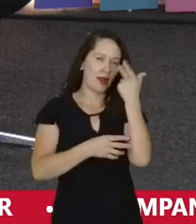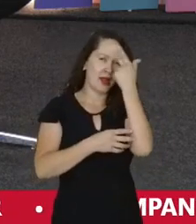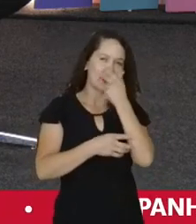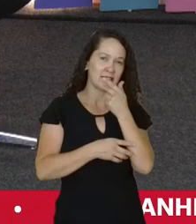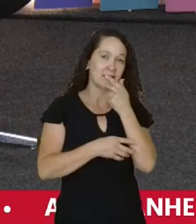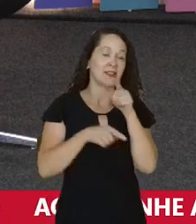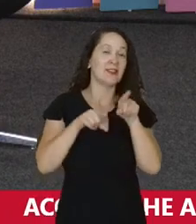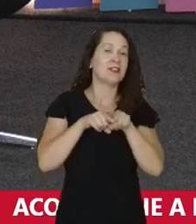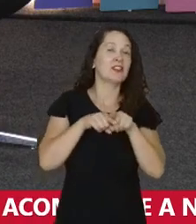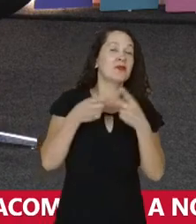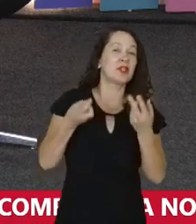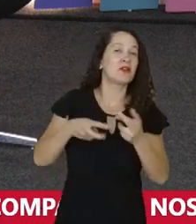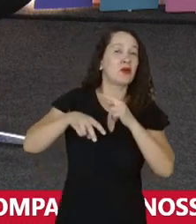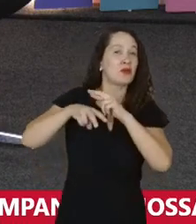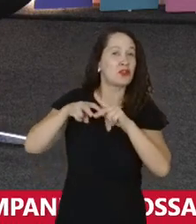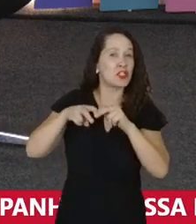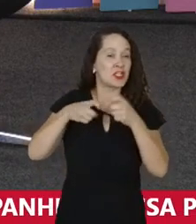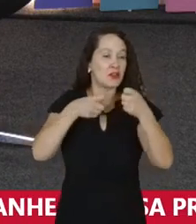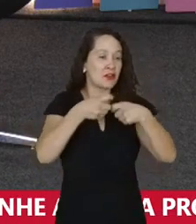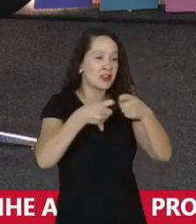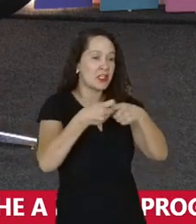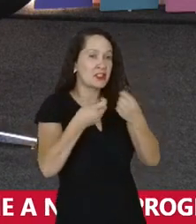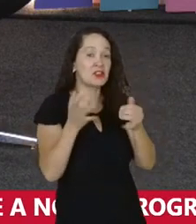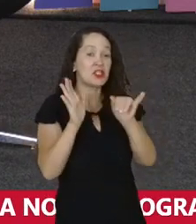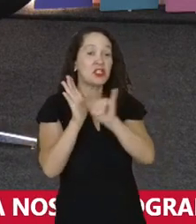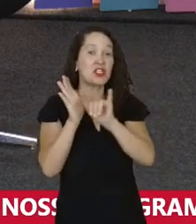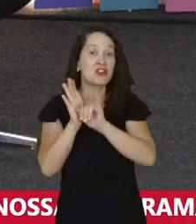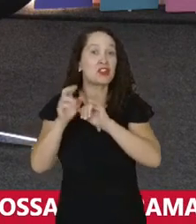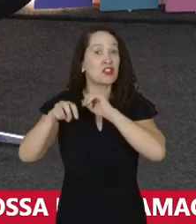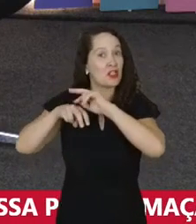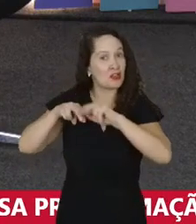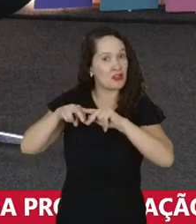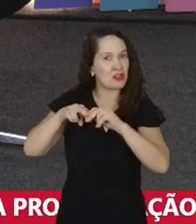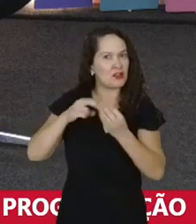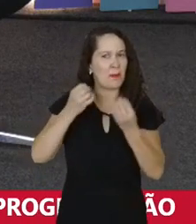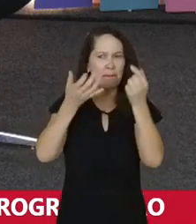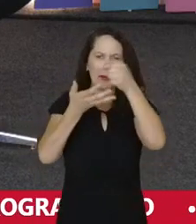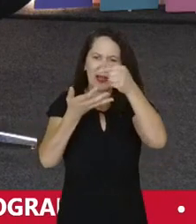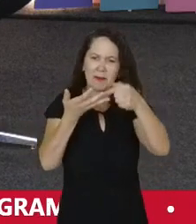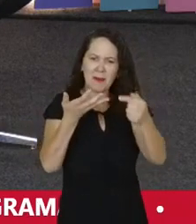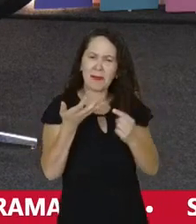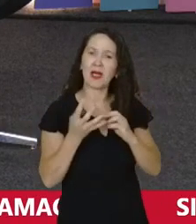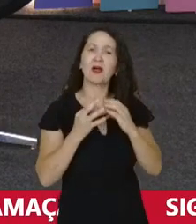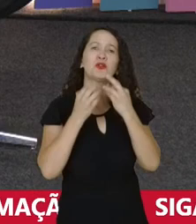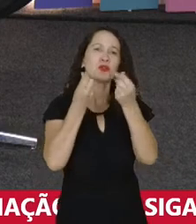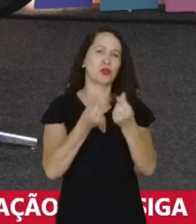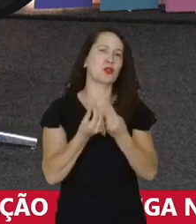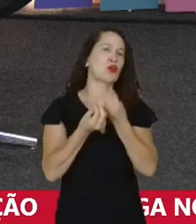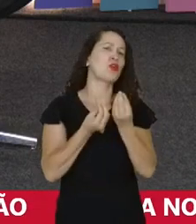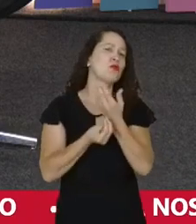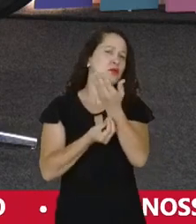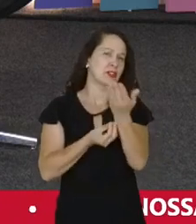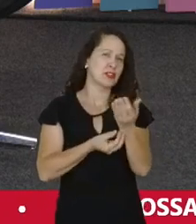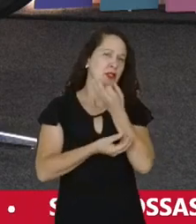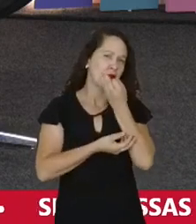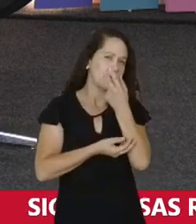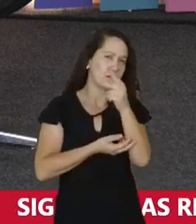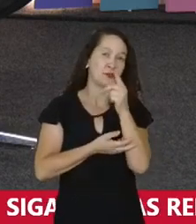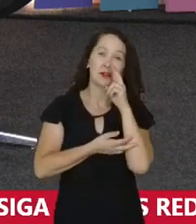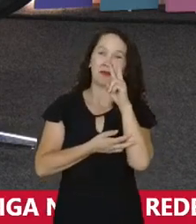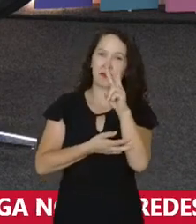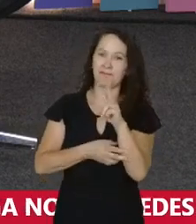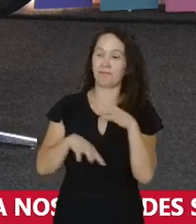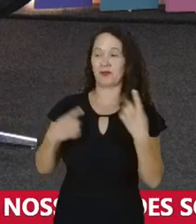de orientação sexual, né, de identidade de gênero? Como você vê essa questão? Então, é